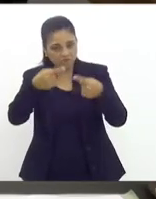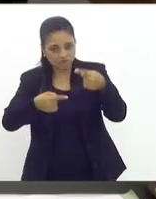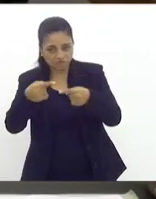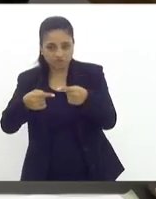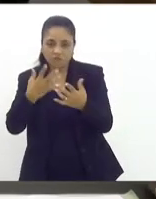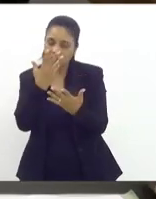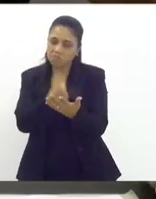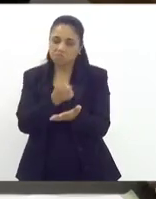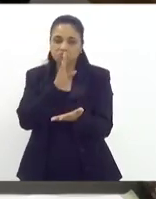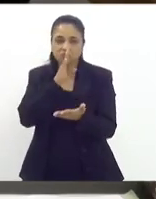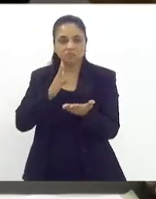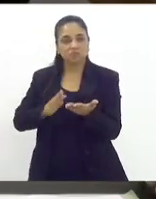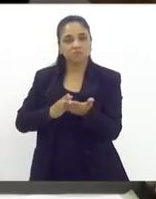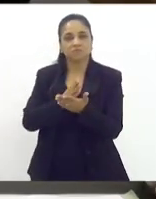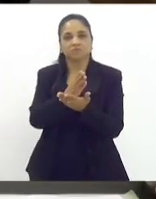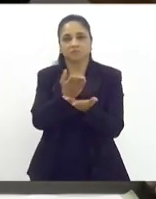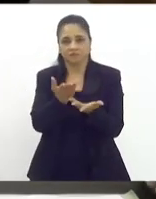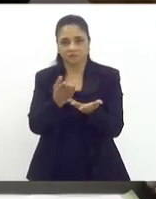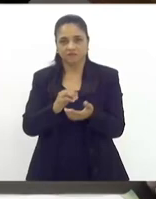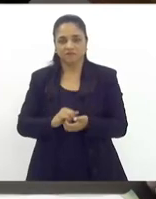aprovam a permissão como estão, aprovado.